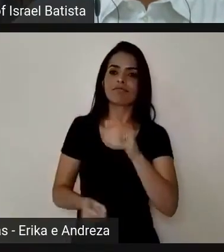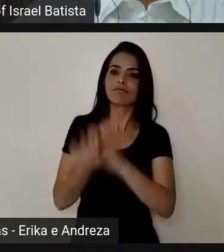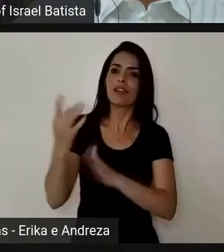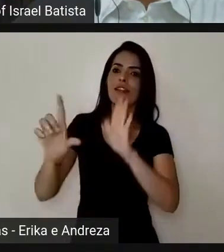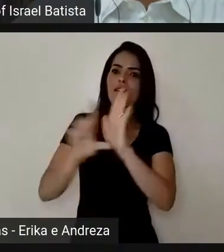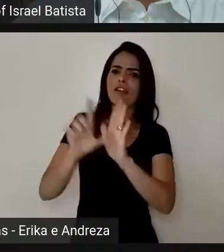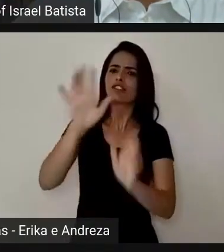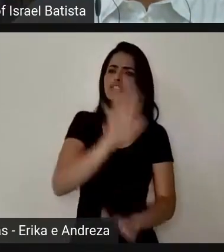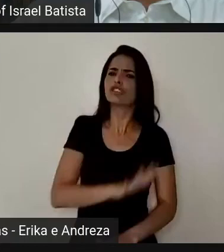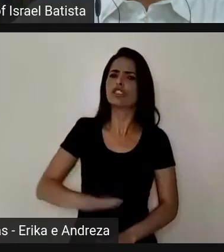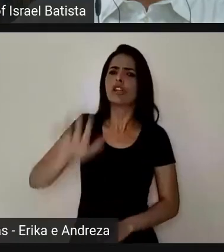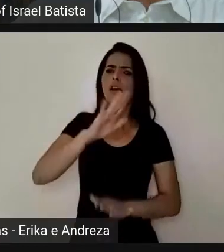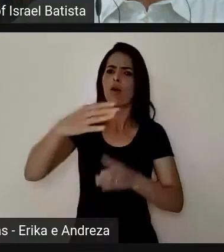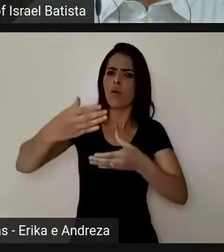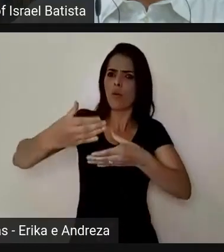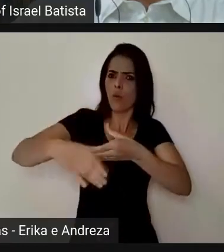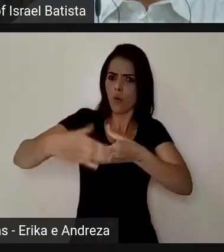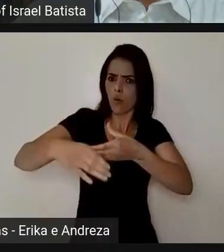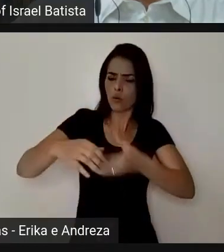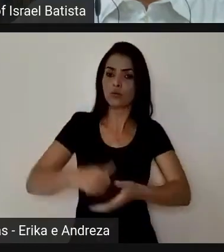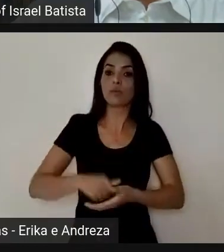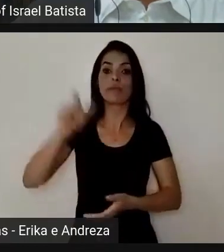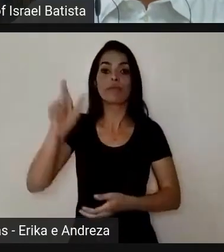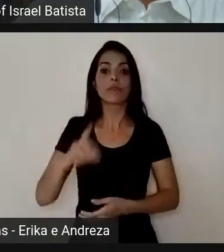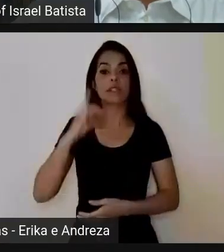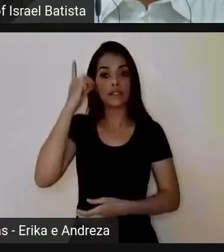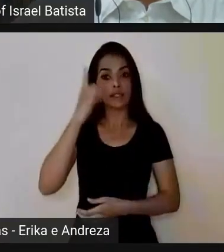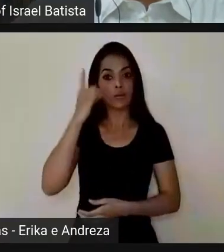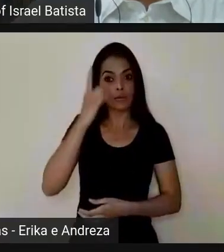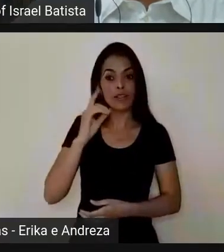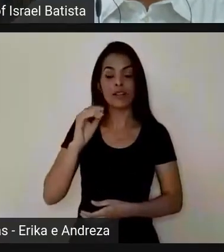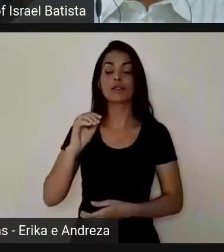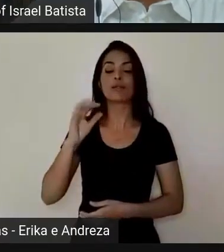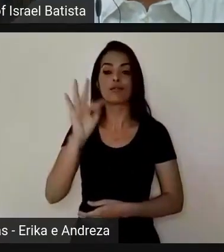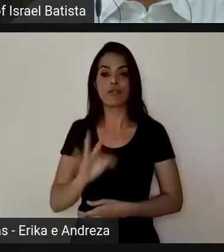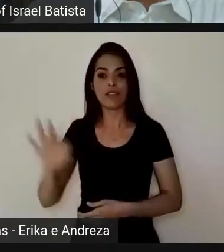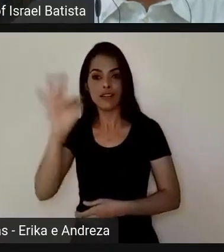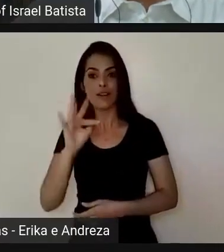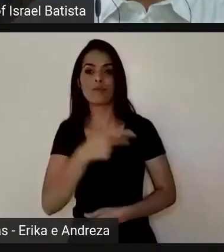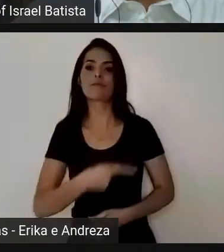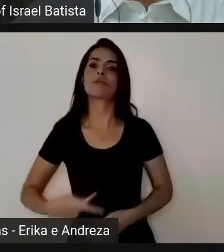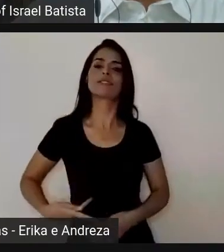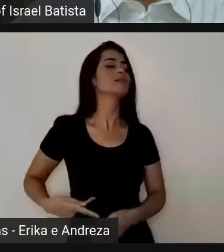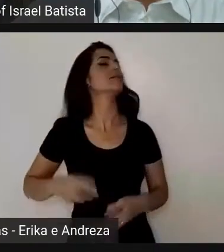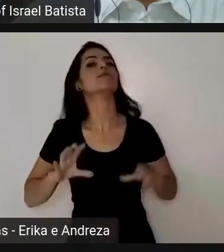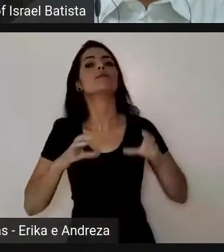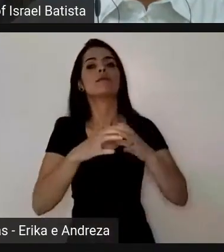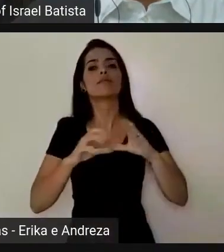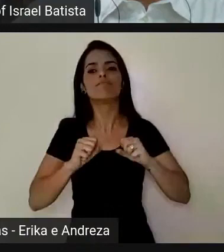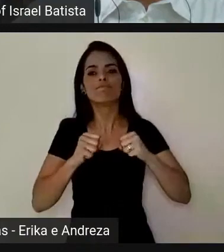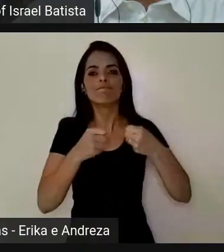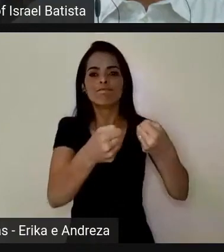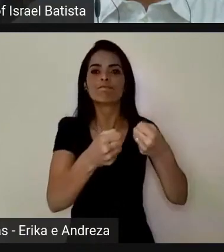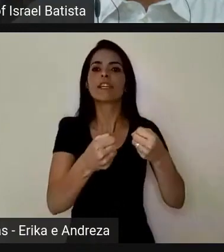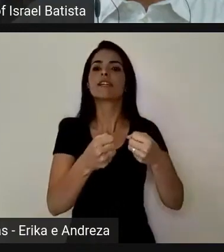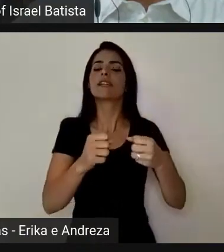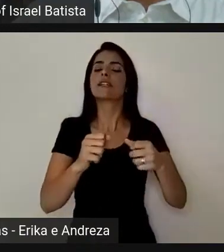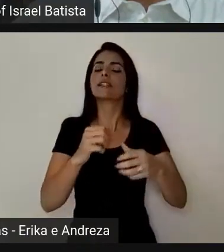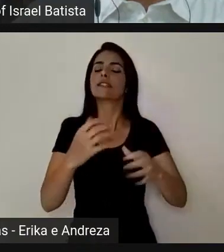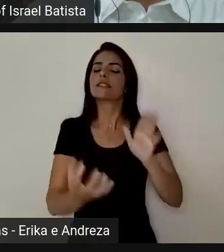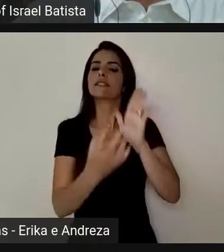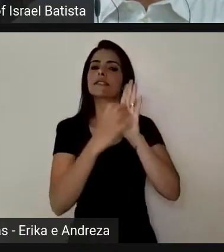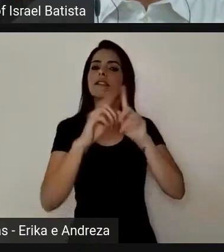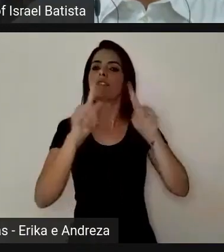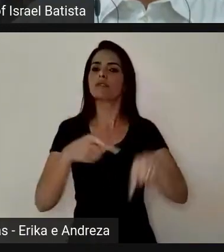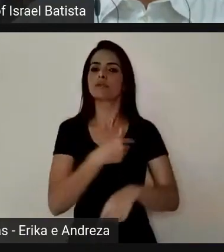Públicos. Hoje, Israel é deputado federal e presidente da Frente Parlamentar Mista em Defesa dos Serviços Públicos, com presença